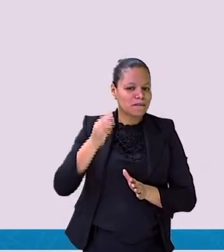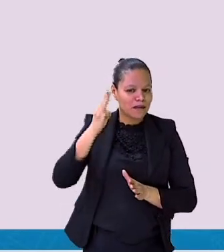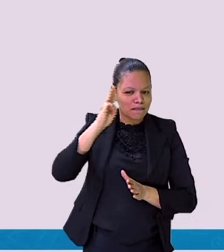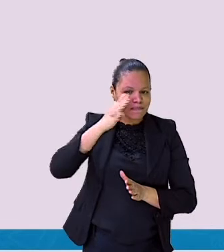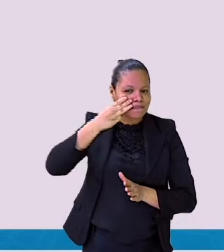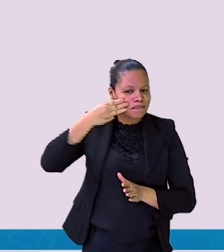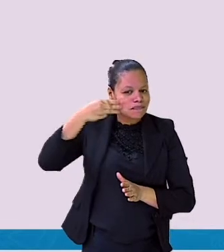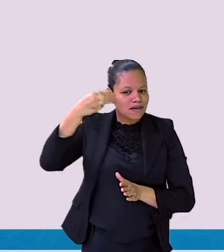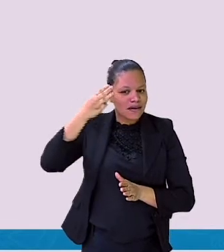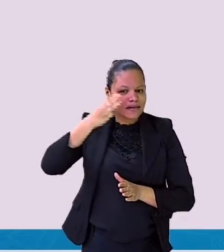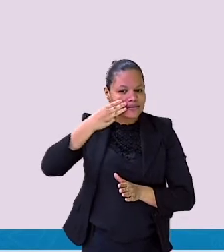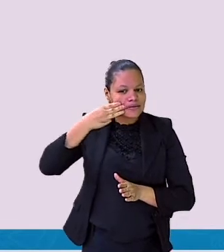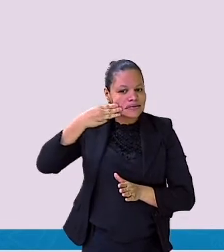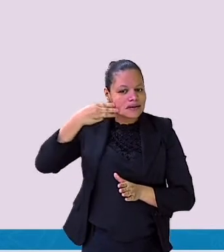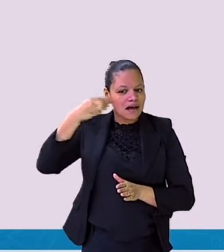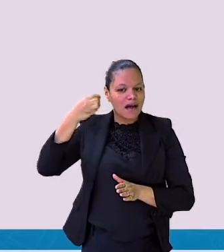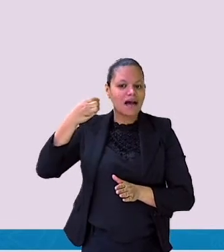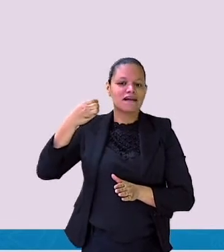até o